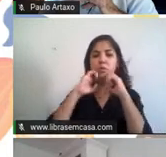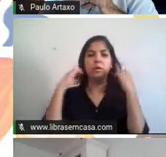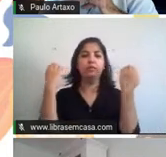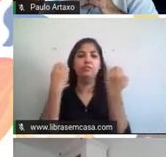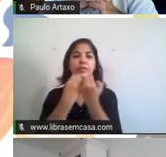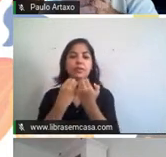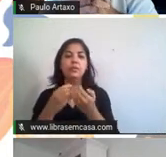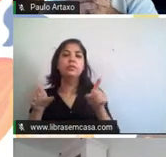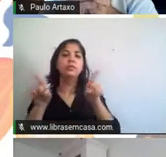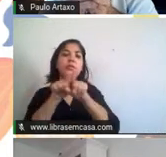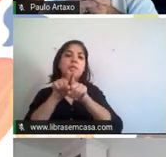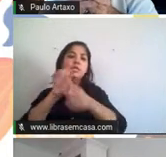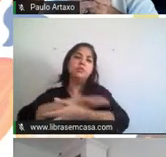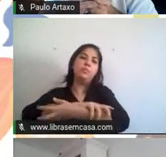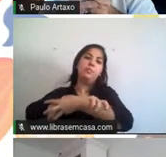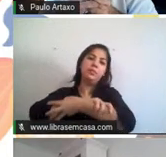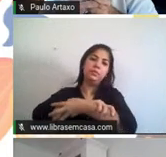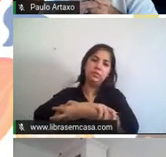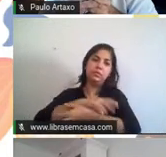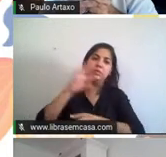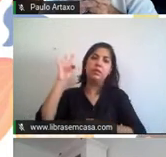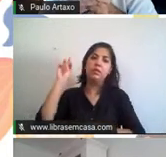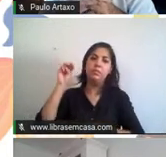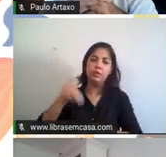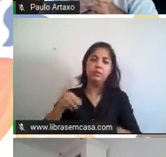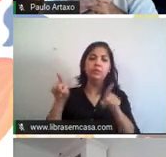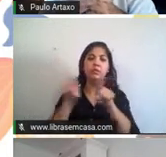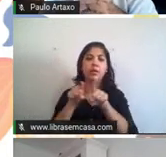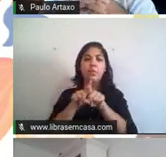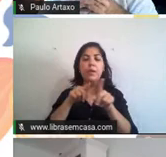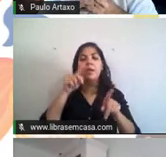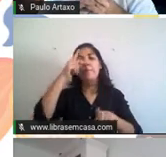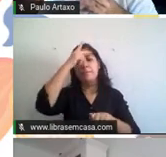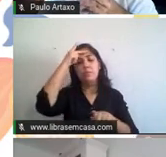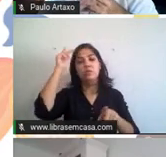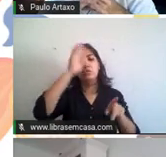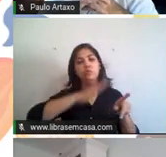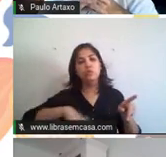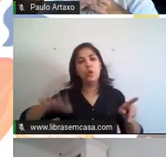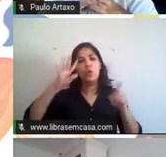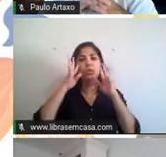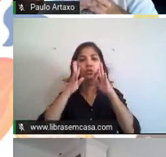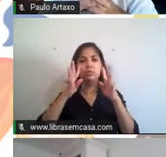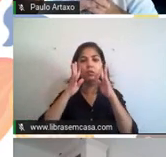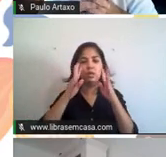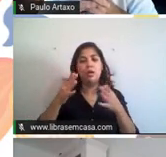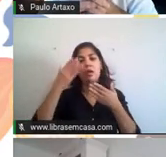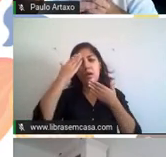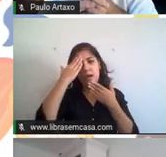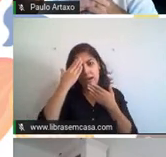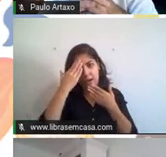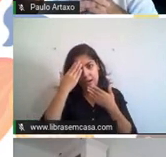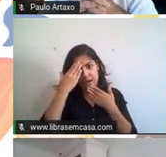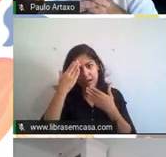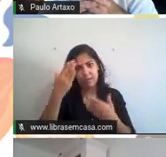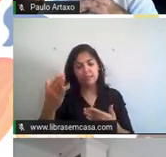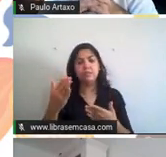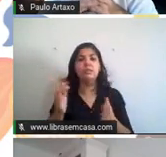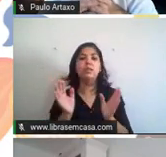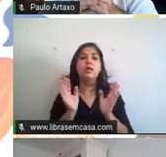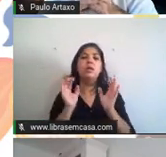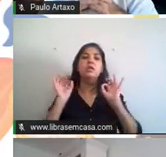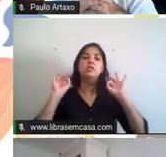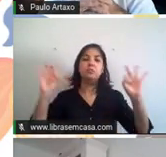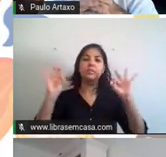Madre e todo o público que acompanha também. Também fazer um agradecimento especial à equipe que está por trás